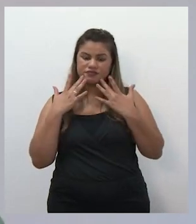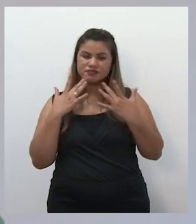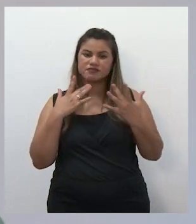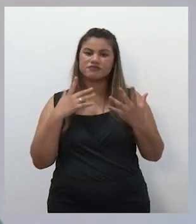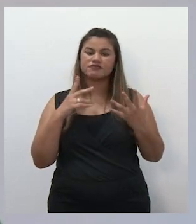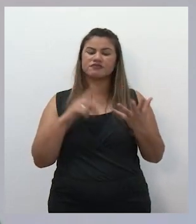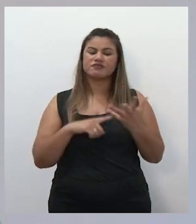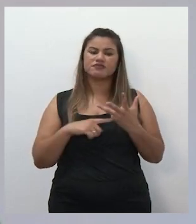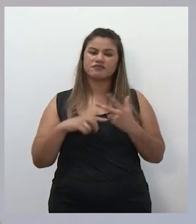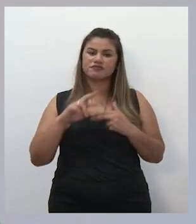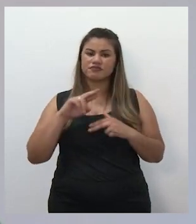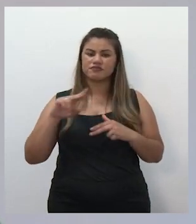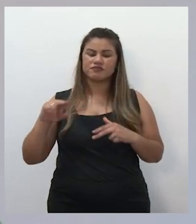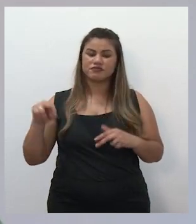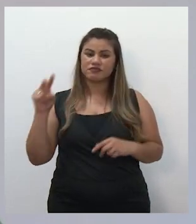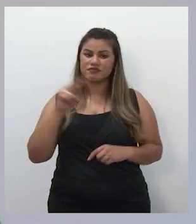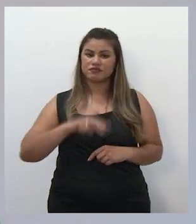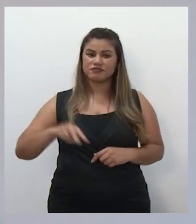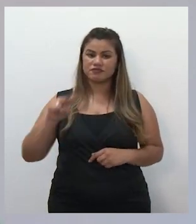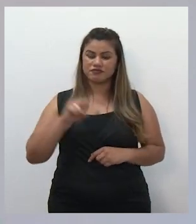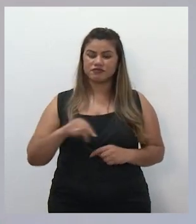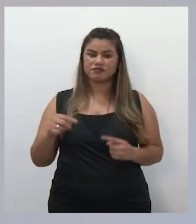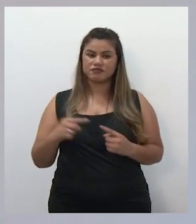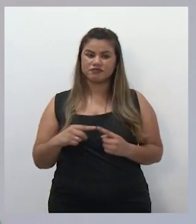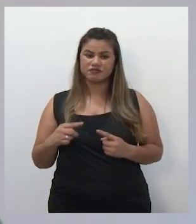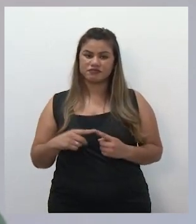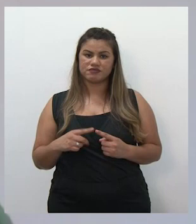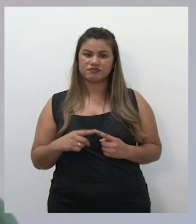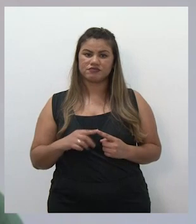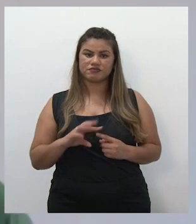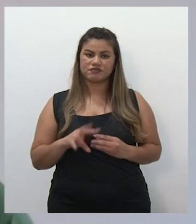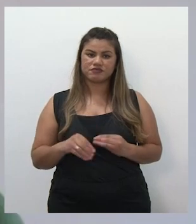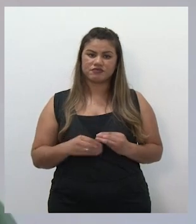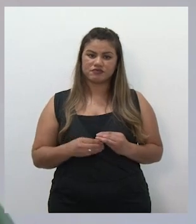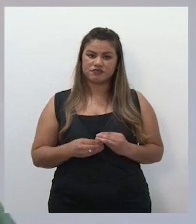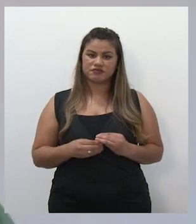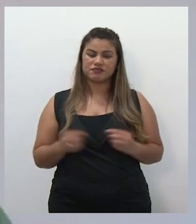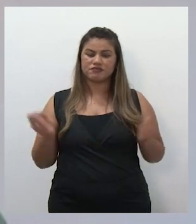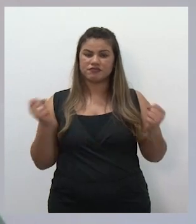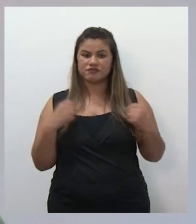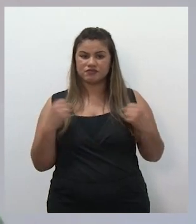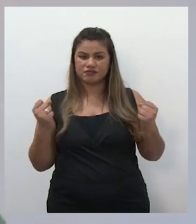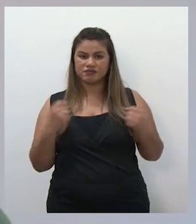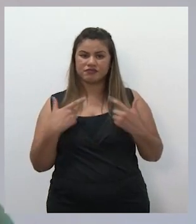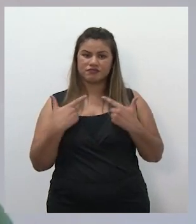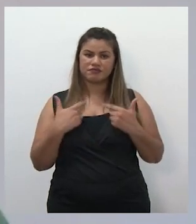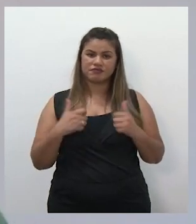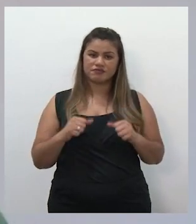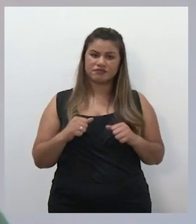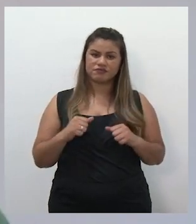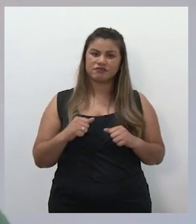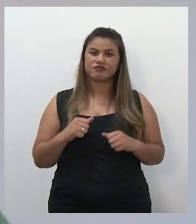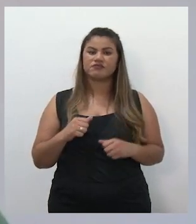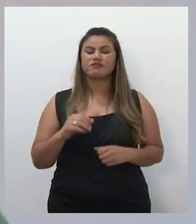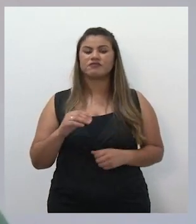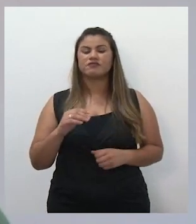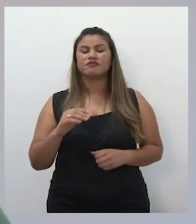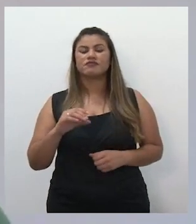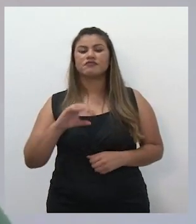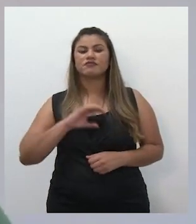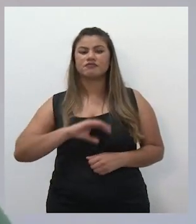artes visuais, integrando com a educação física, com a língua inglesa e com a língua